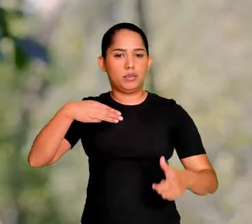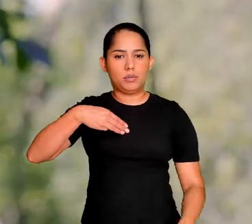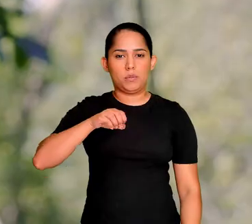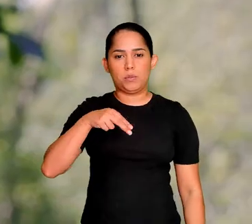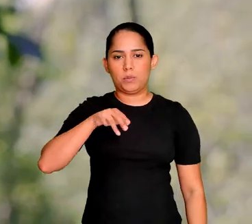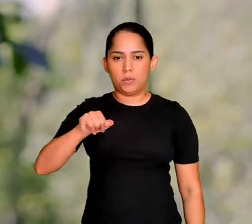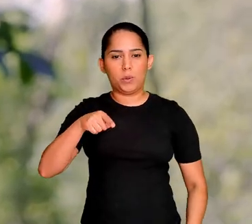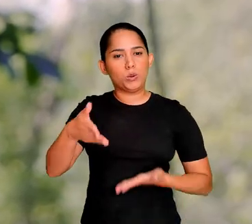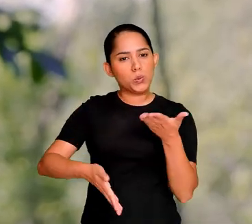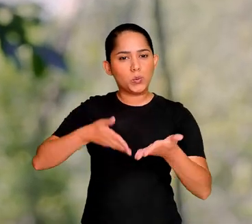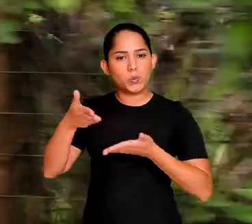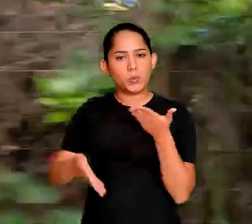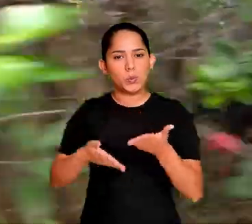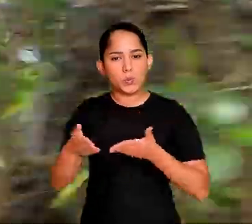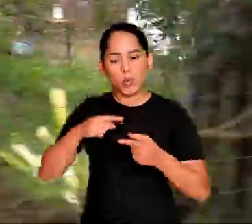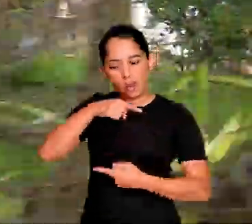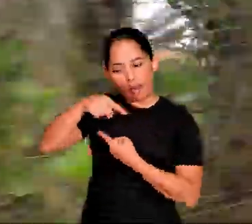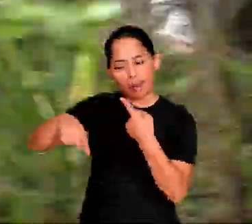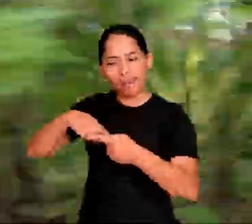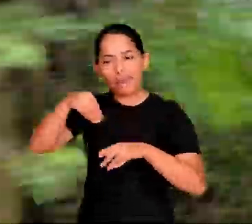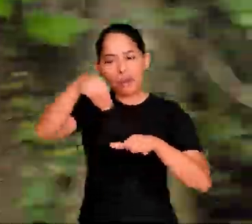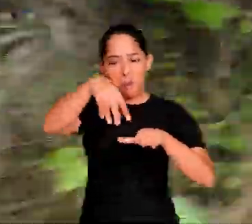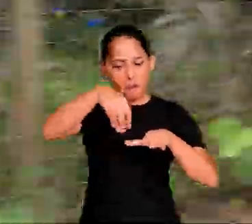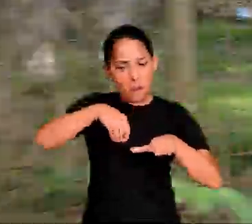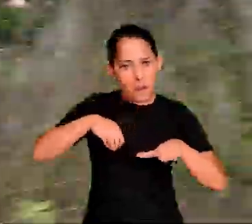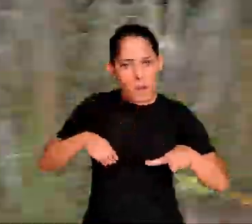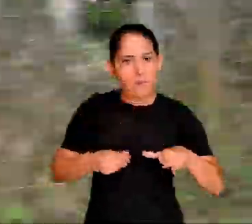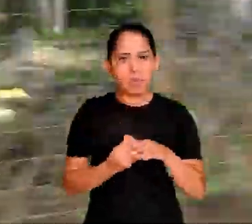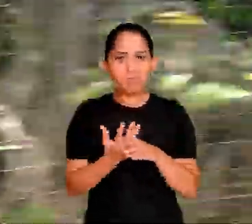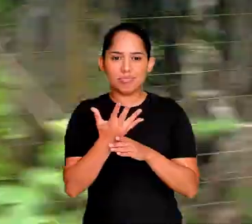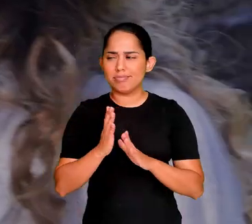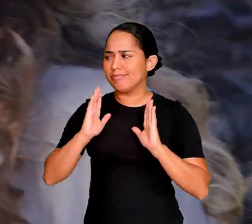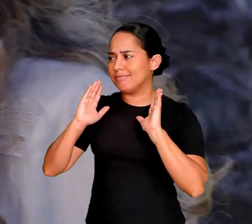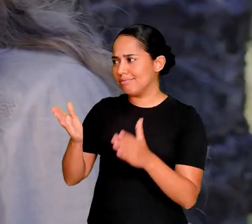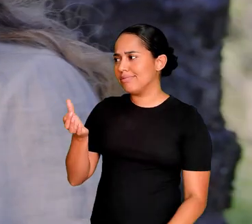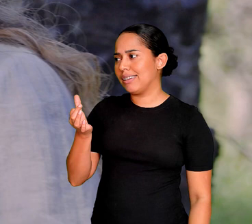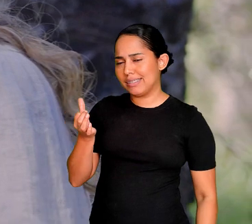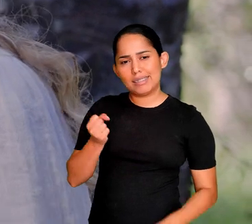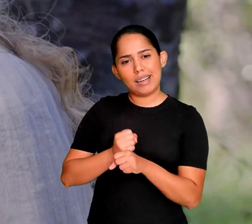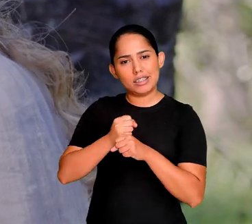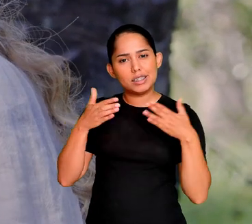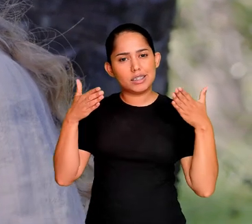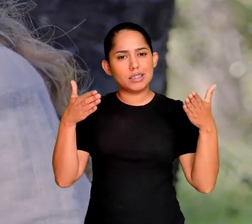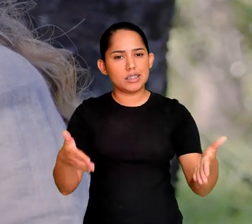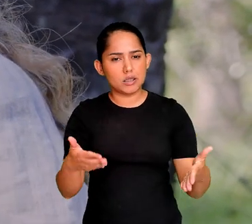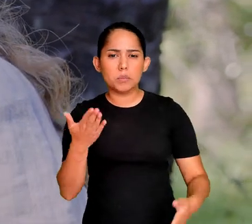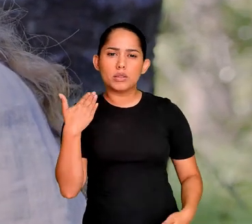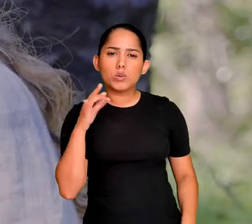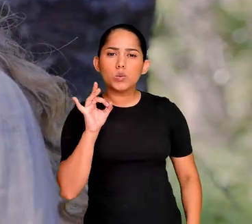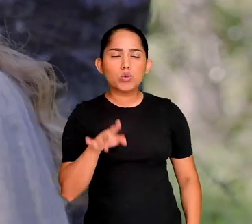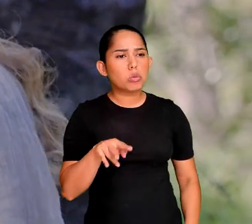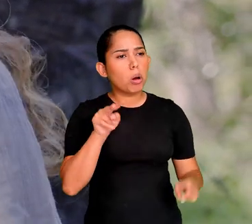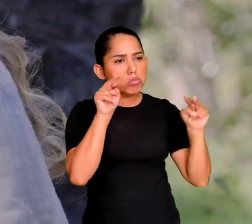Chegamos aqui nesse espaço que a Noni cuida, tá regenerando, tá plantando. Olha, a gente chegou já há uns 6 anos aqui nessa terra e